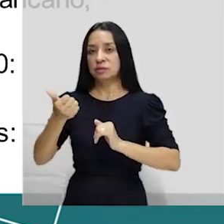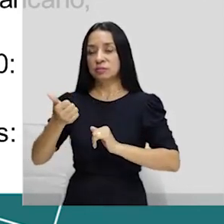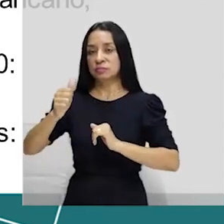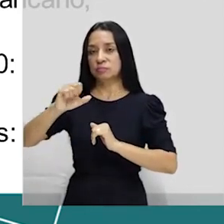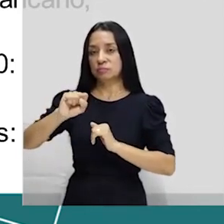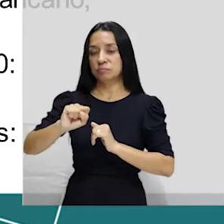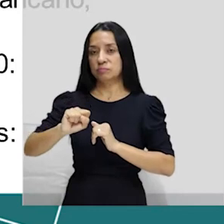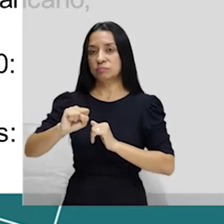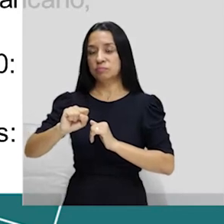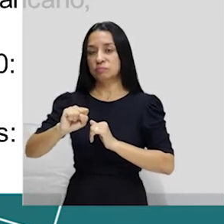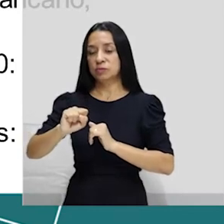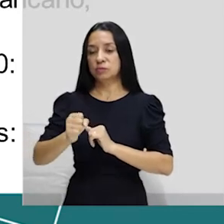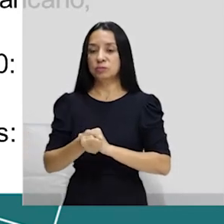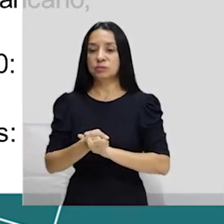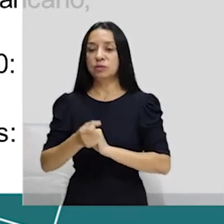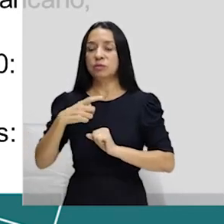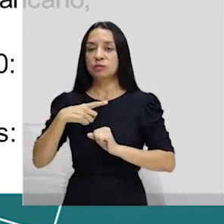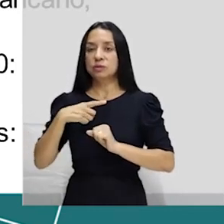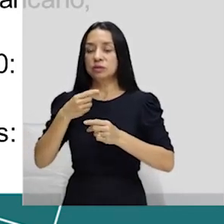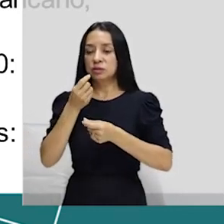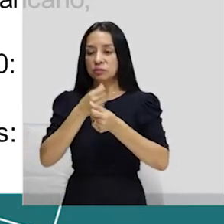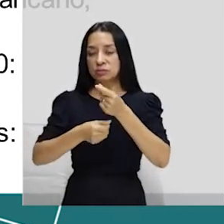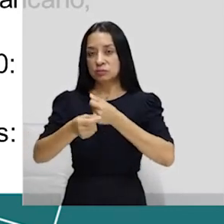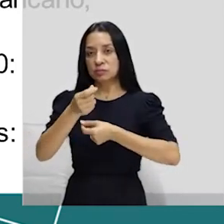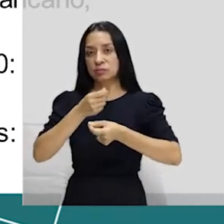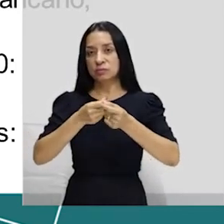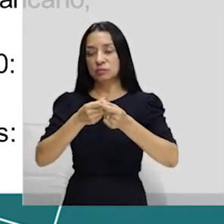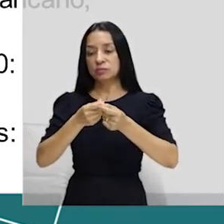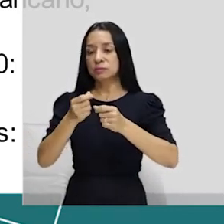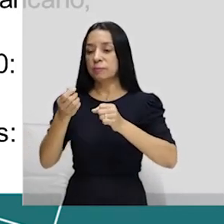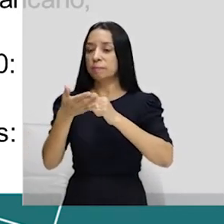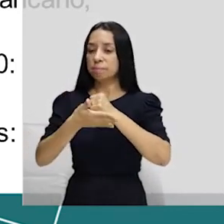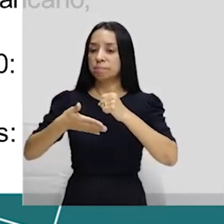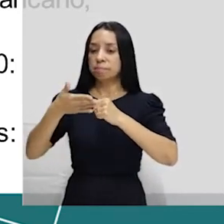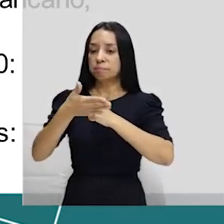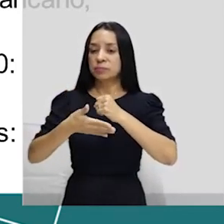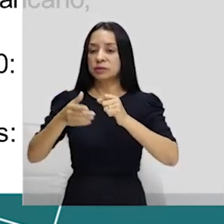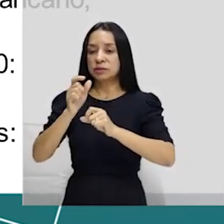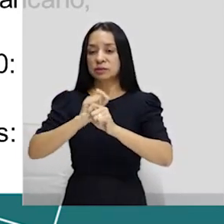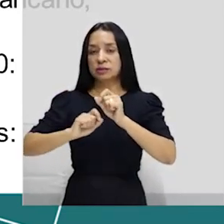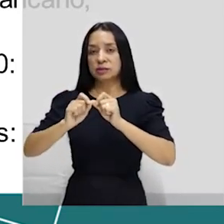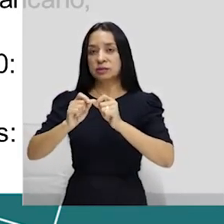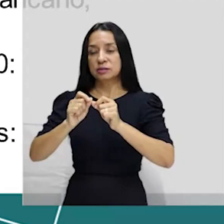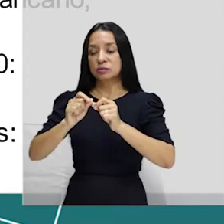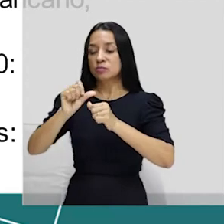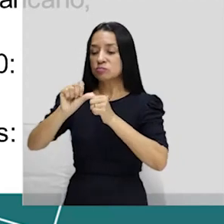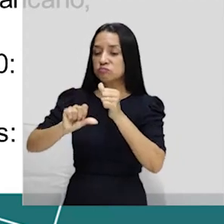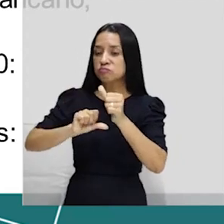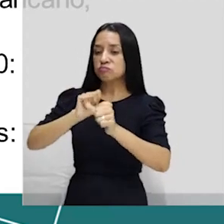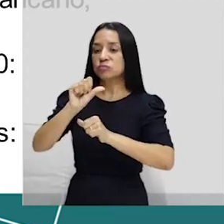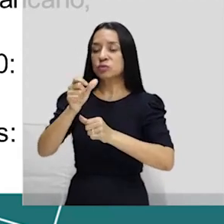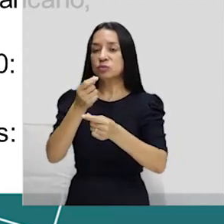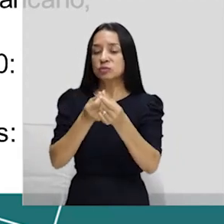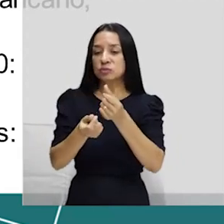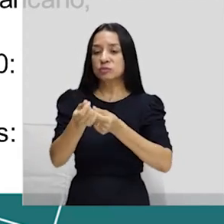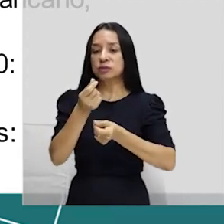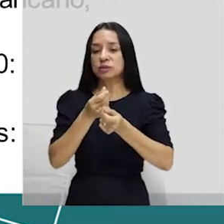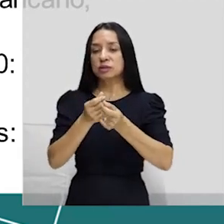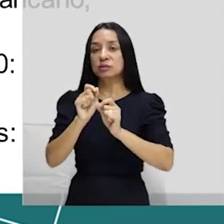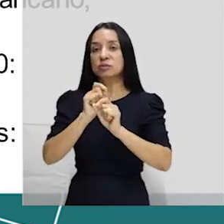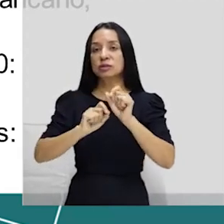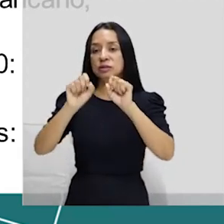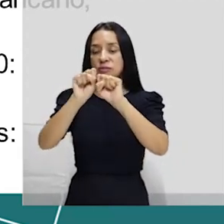que é desigual, buscando torná-la igual, e depois a fase final, né, que seria o comunismo, onde tu não tinha mais